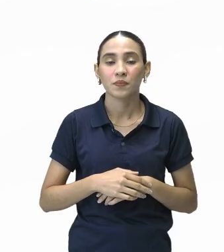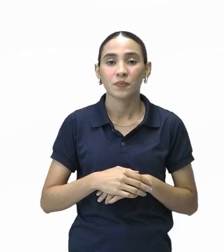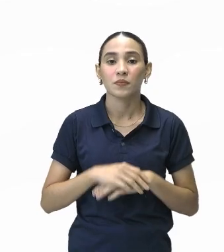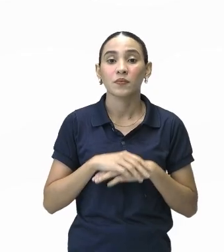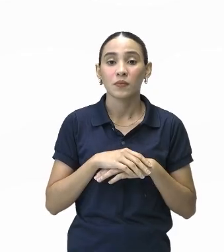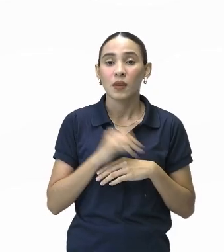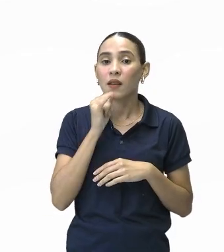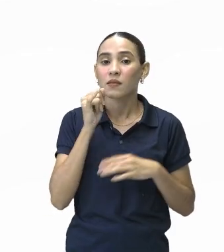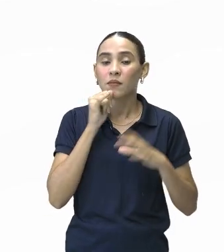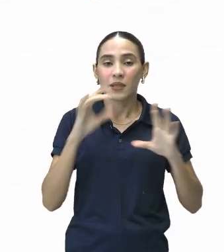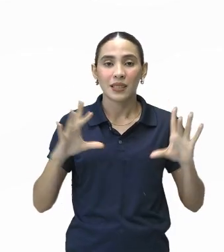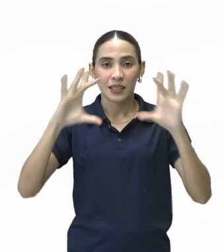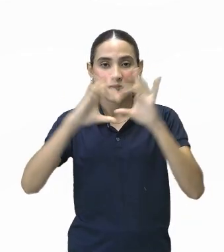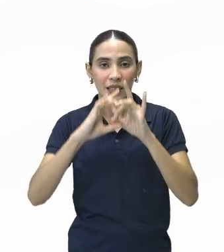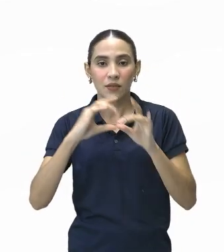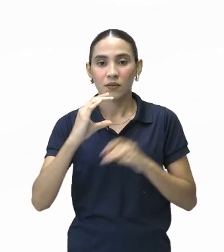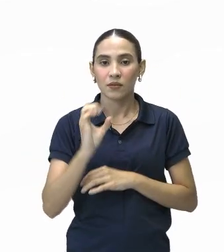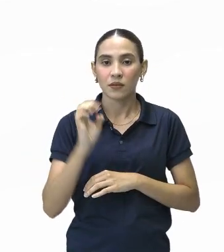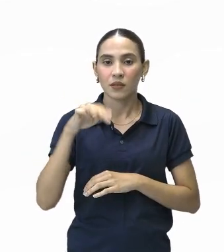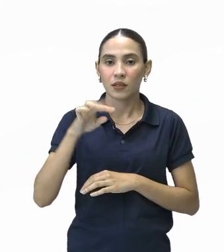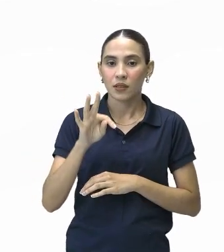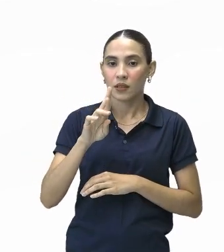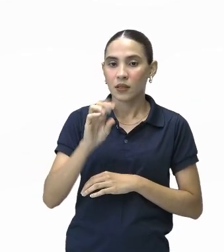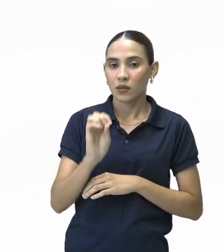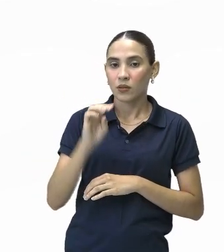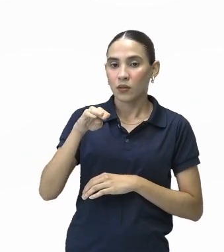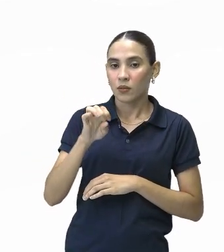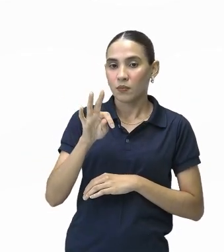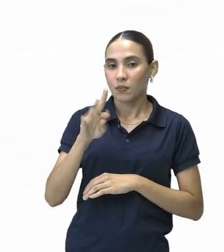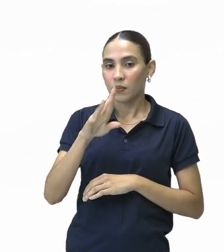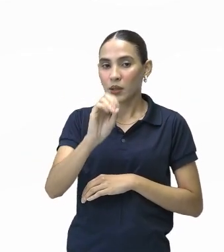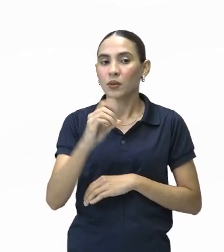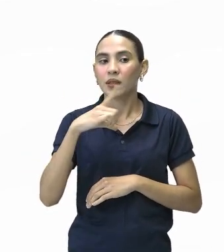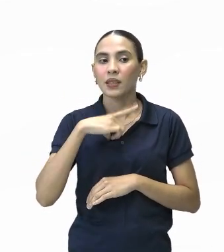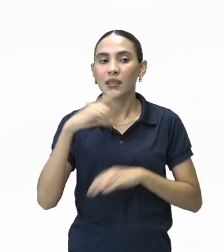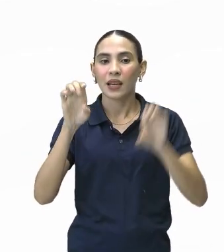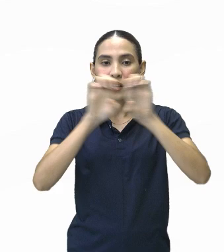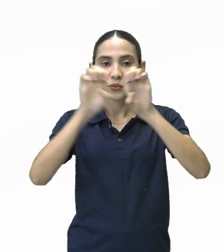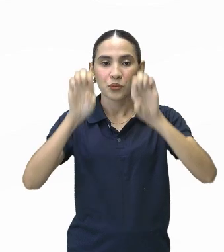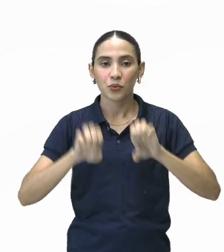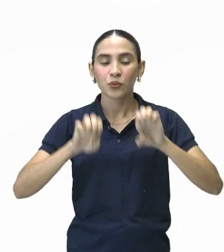suas partes ligado ao centrômero, nós temos a estrutura,